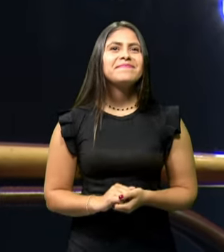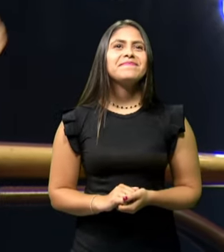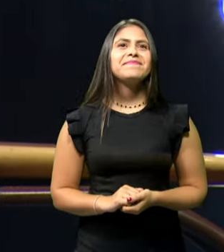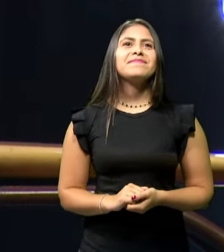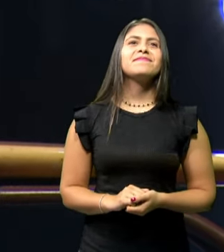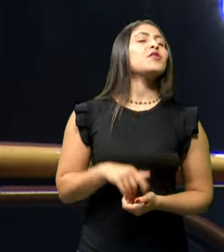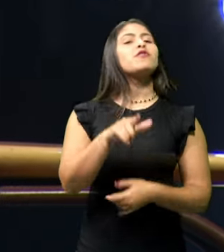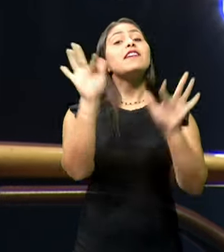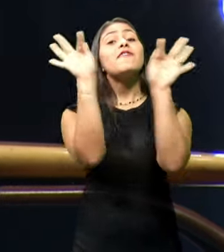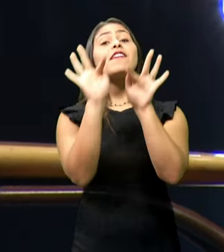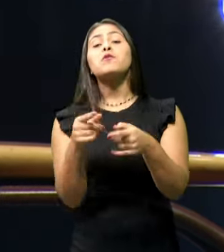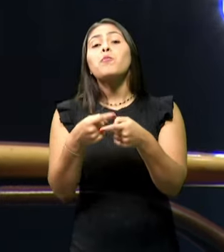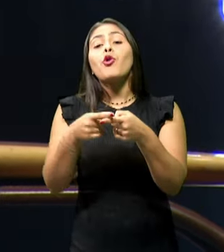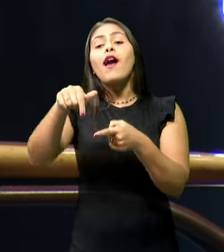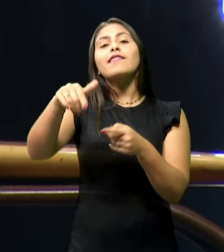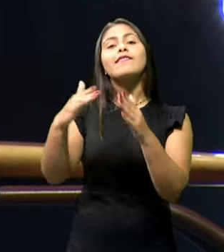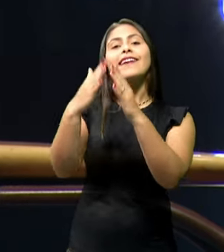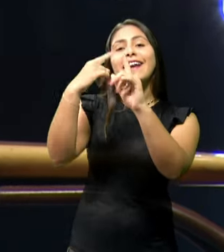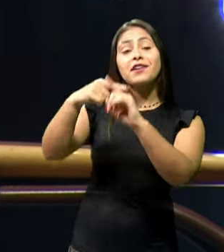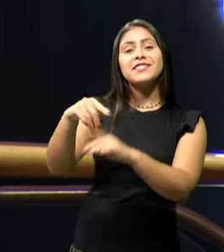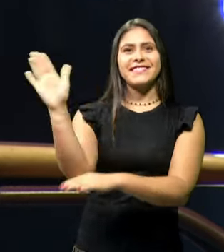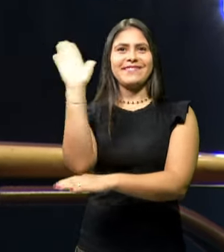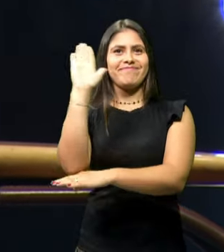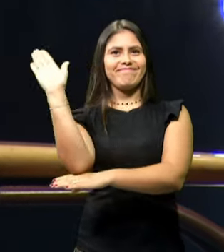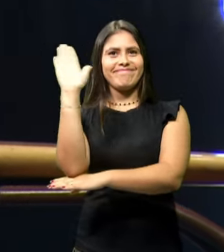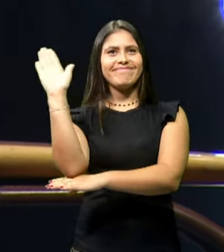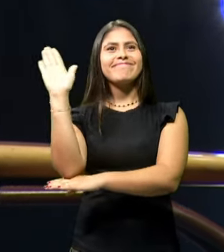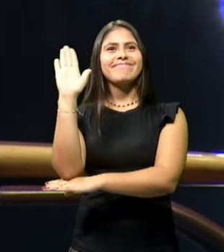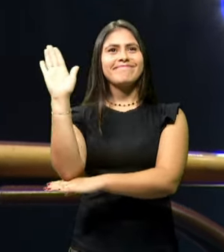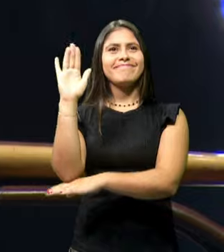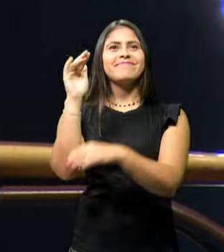Quem está feliz de estar na casa do Senhor aqui? Levante sua mão.